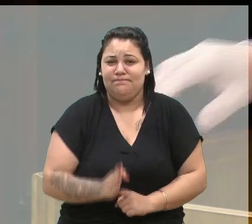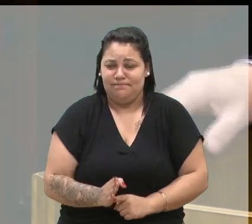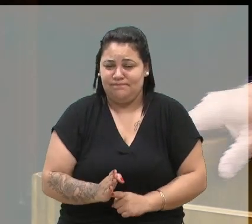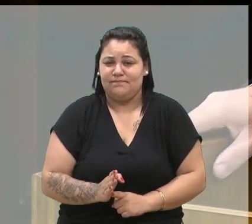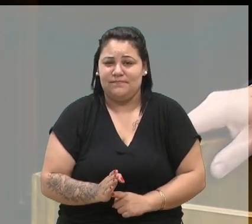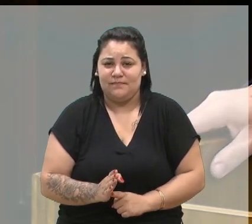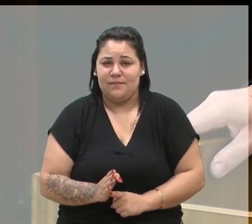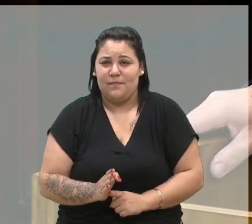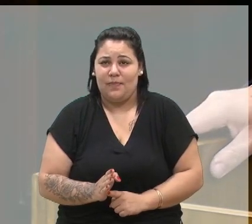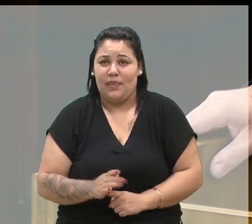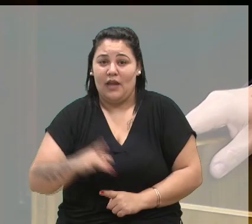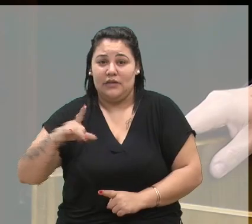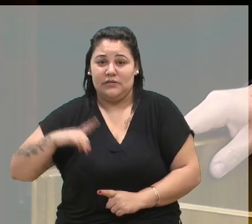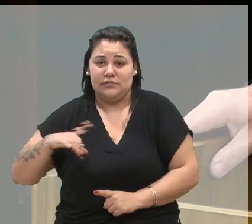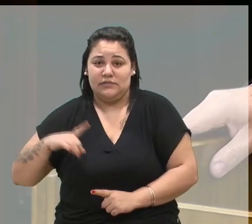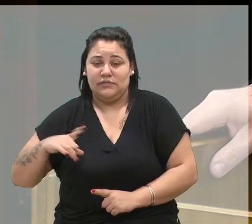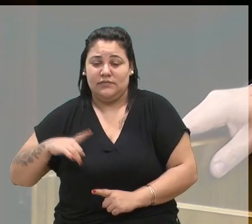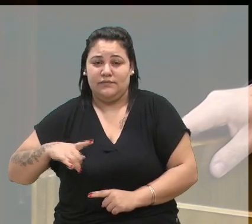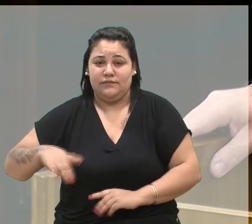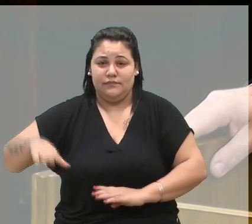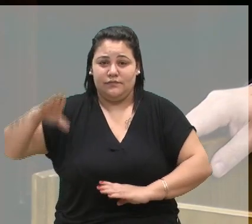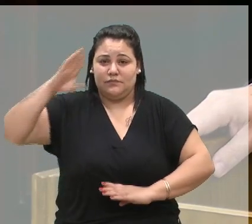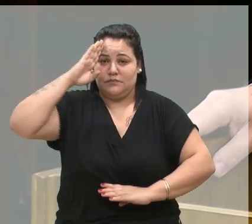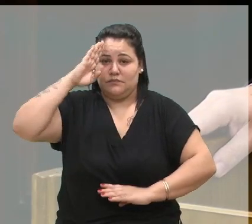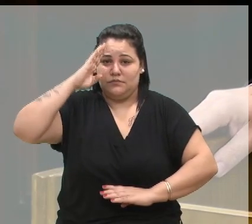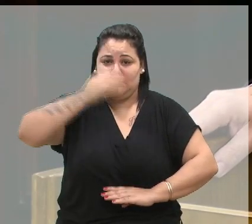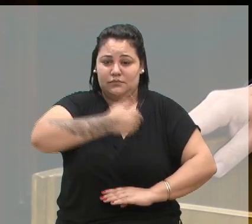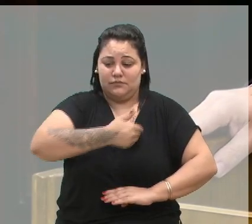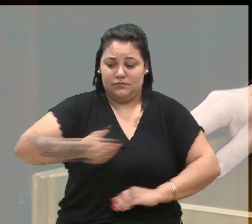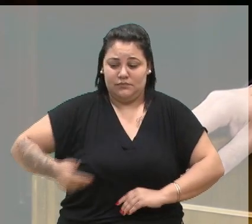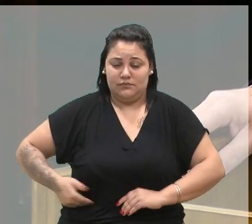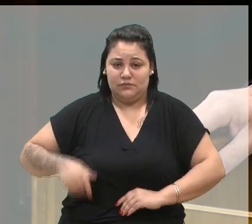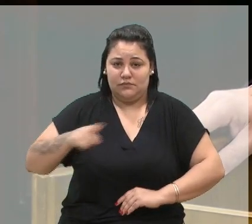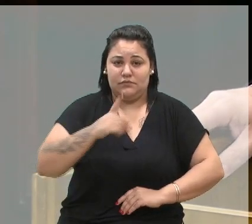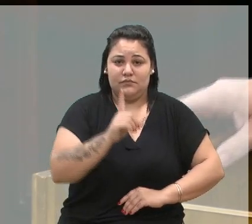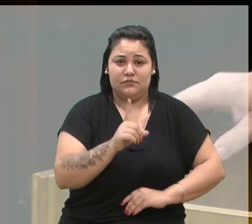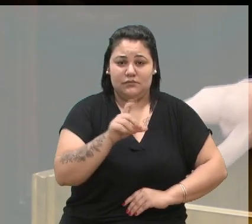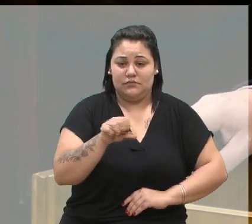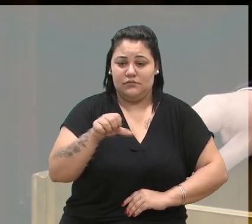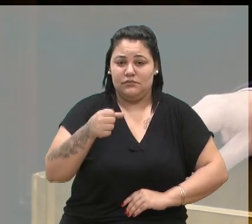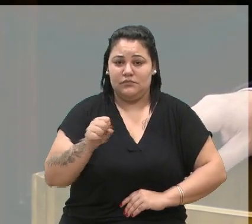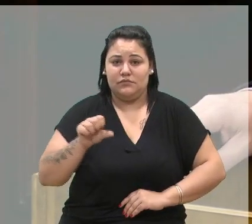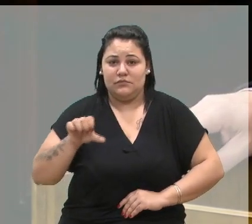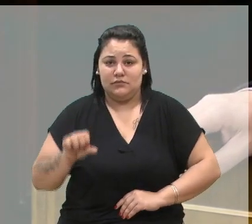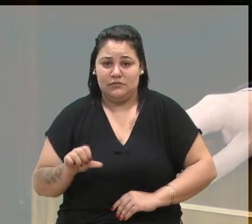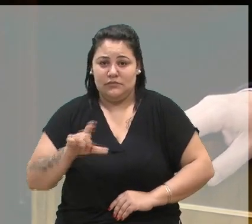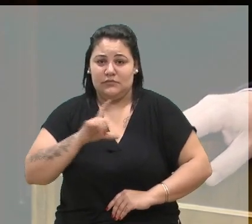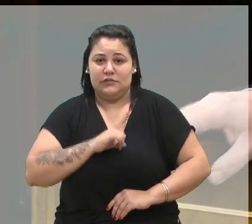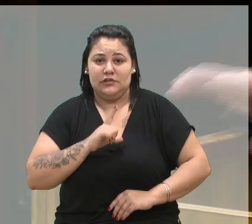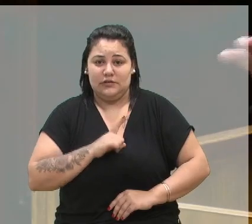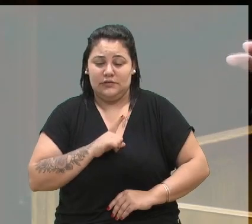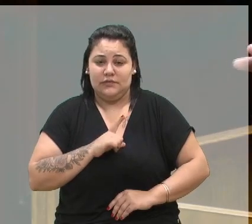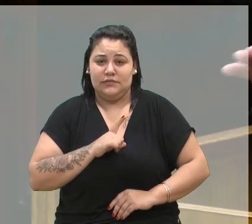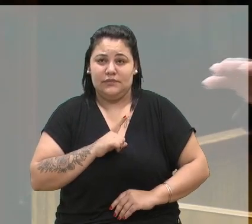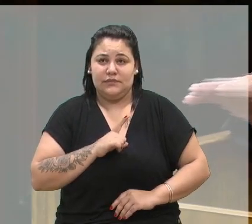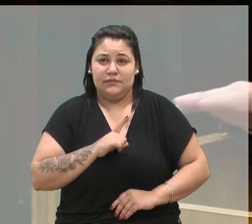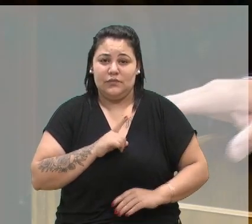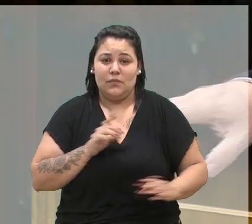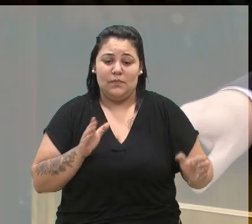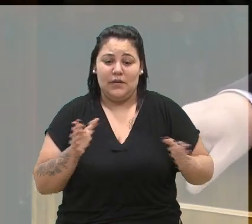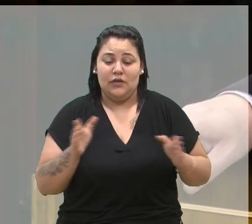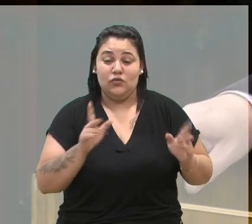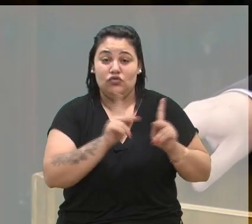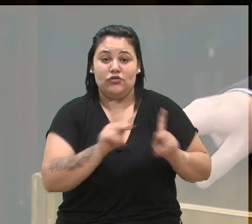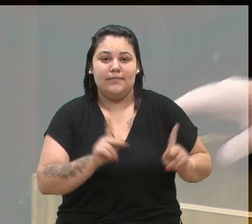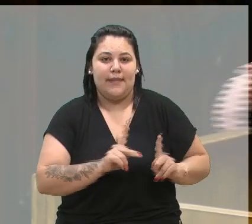a proclamação da República em 1889. Sobreveio, então, um relativo período de